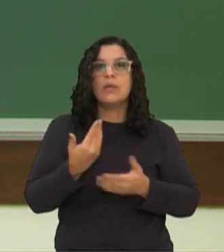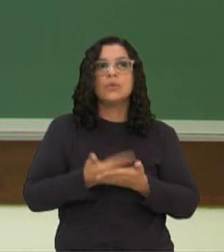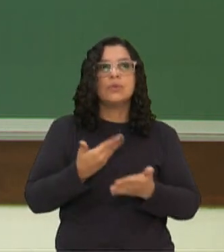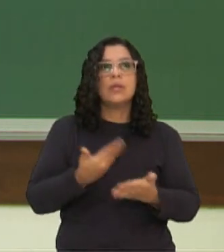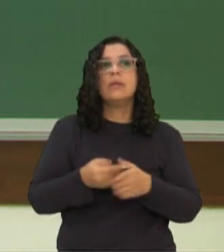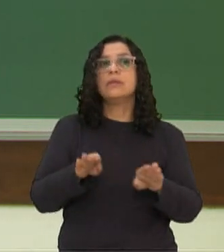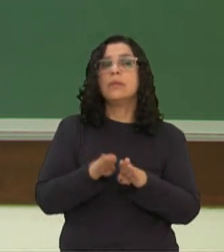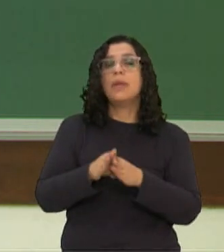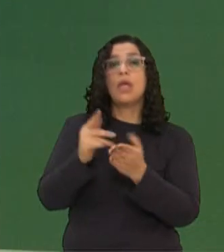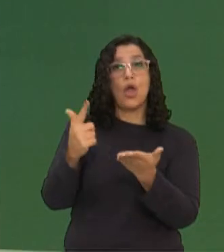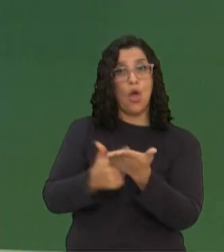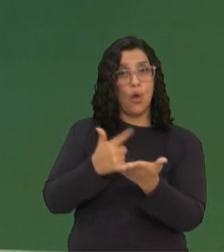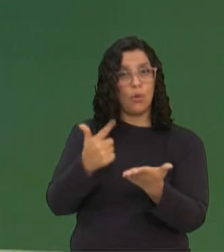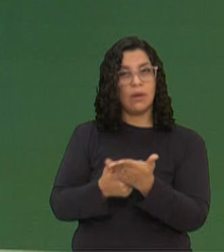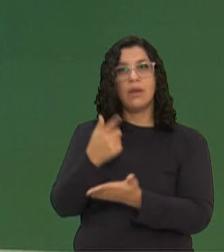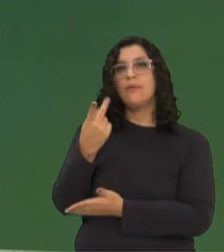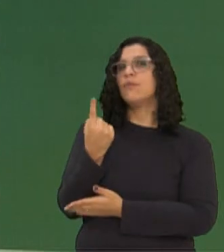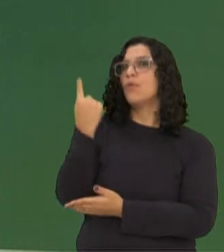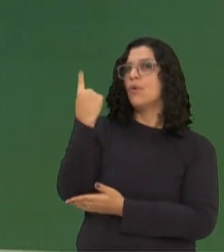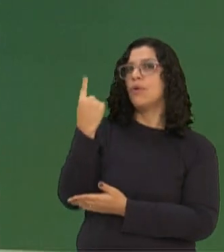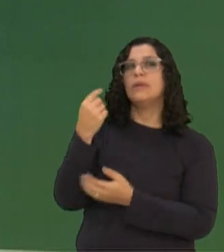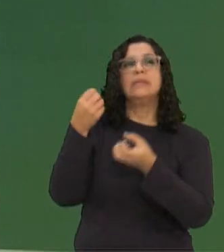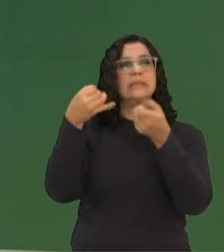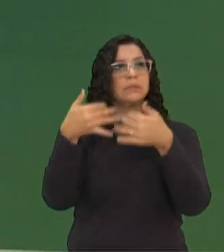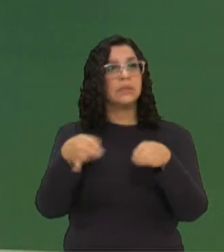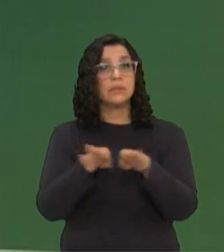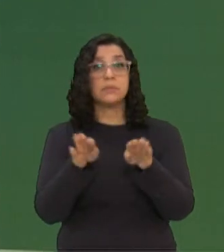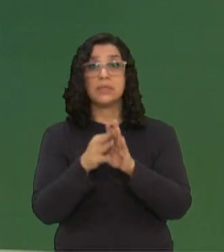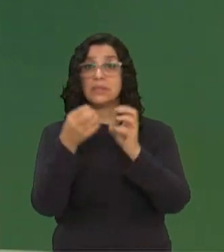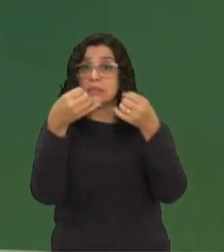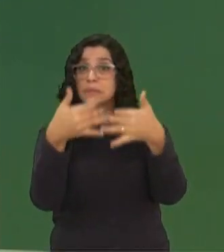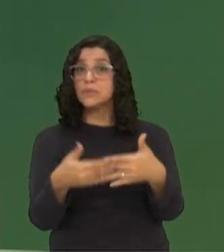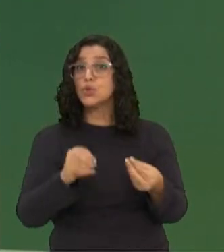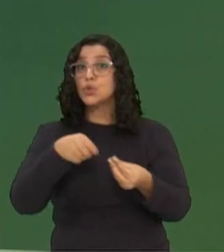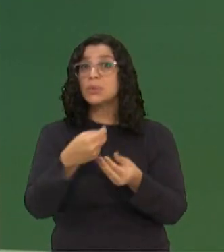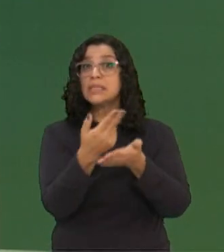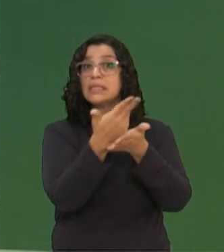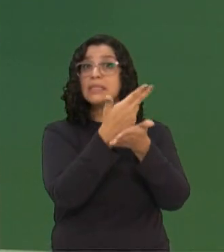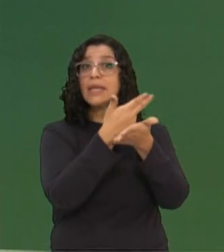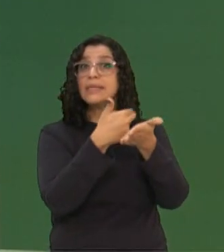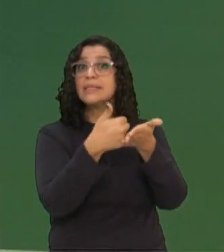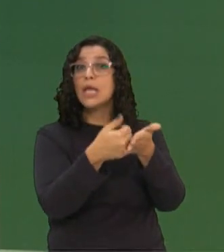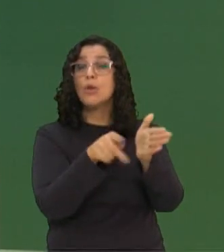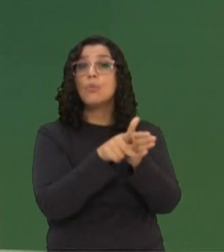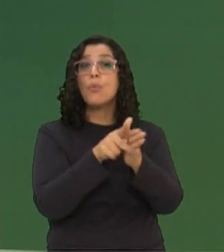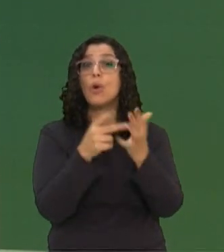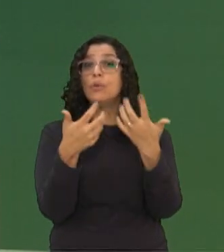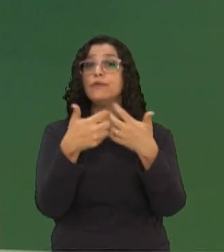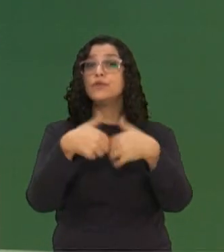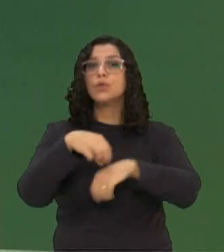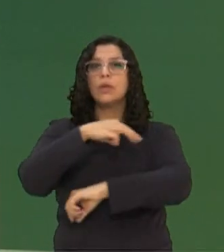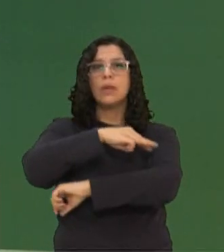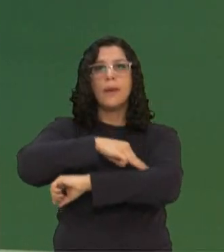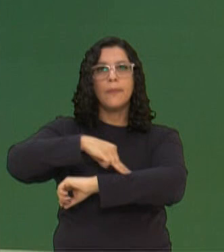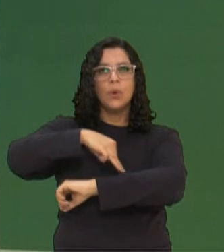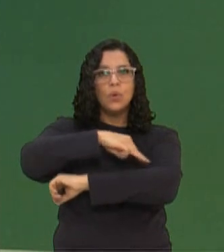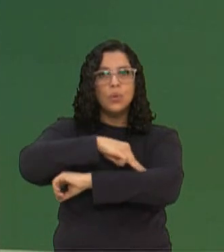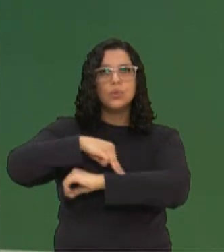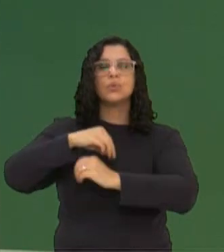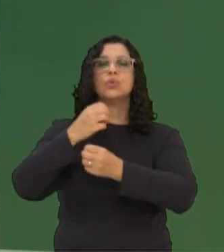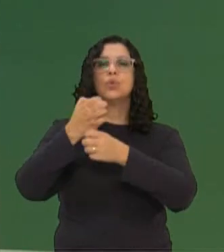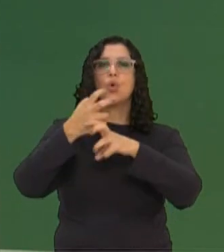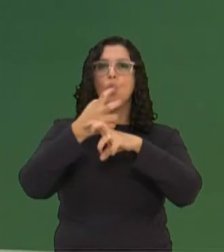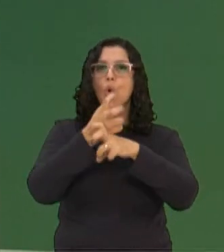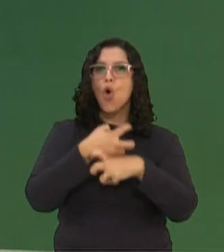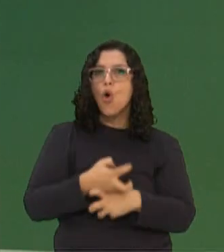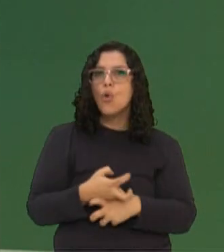Corporis Fabrica, em que vai ser o maior relato que a gente tem de desenhos dos funcionamentos do músculo, dos ossos, e foi